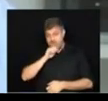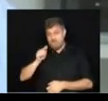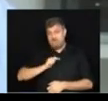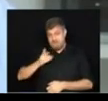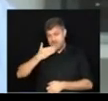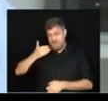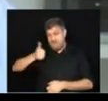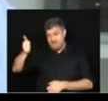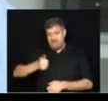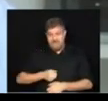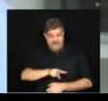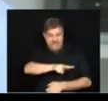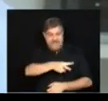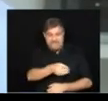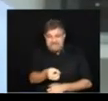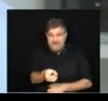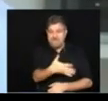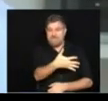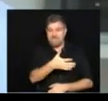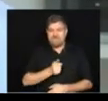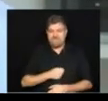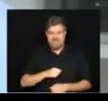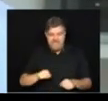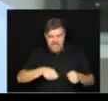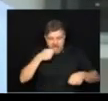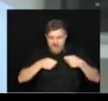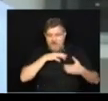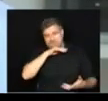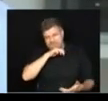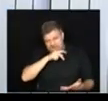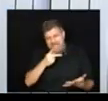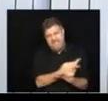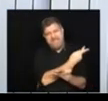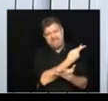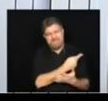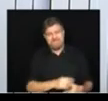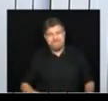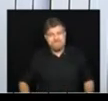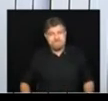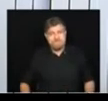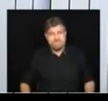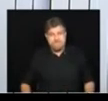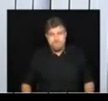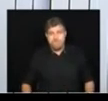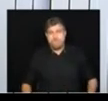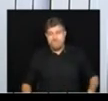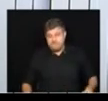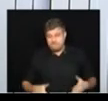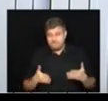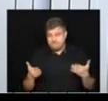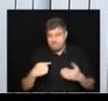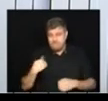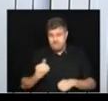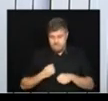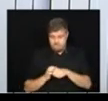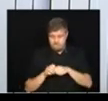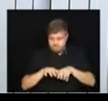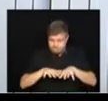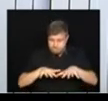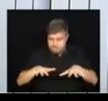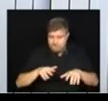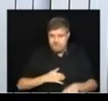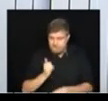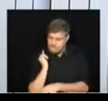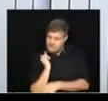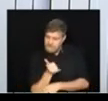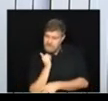também, nos casais mais modernos. Também acontece. Agora, Rubens, nós estamos vivendo uma pandemia e eu sempre falo